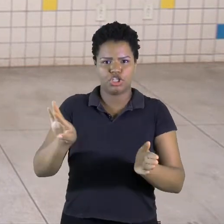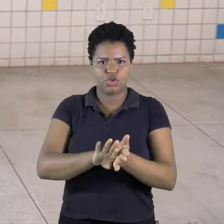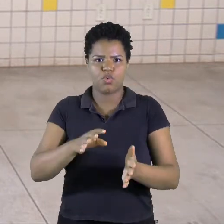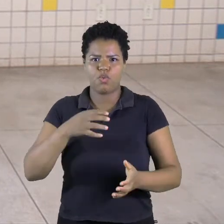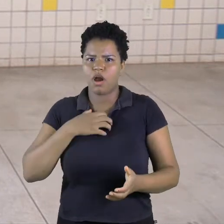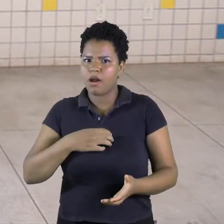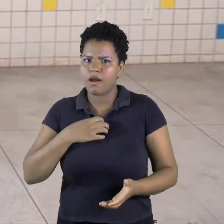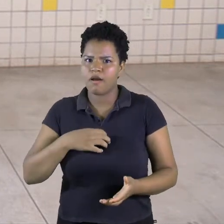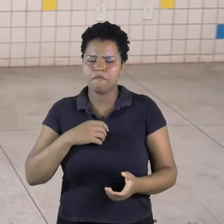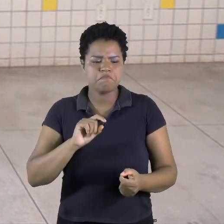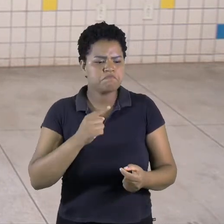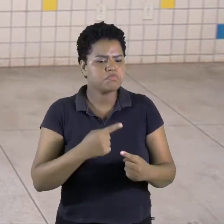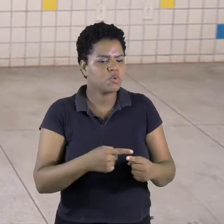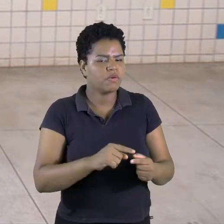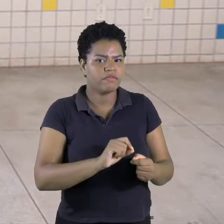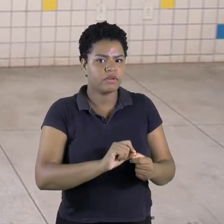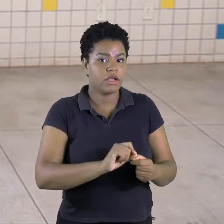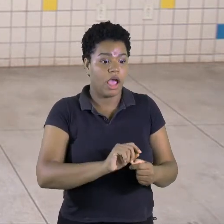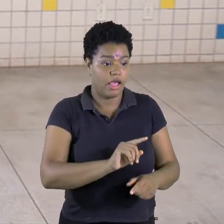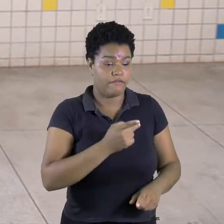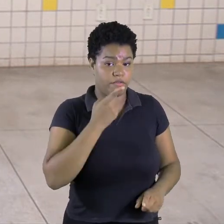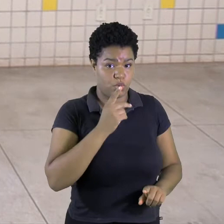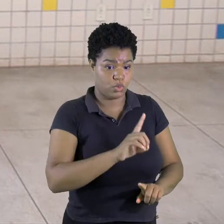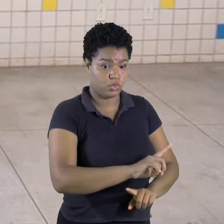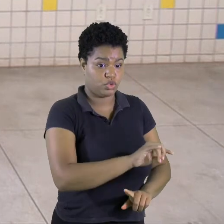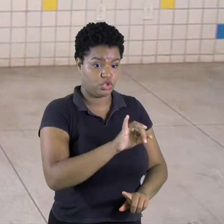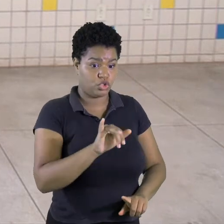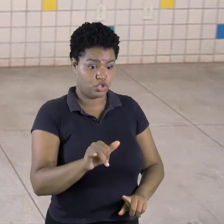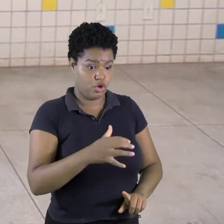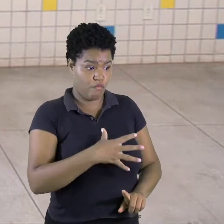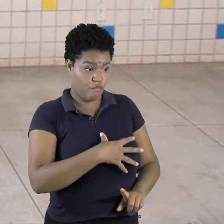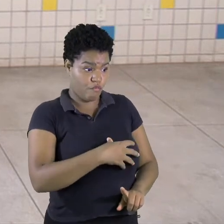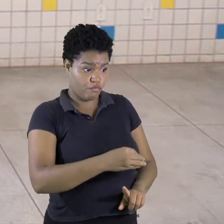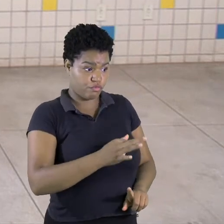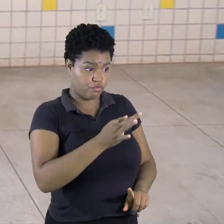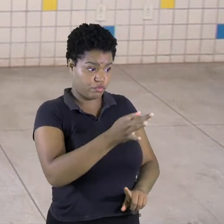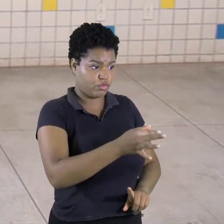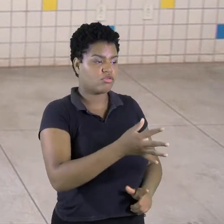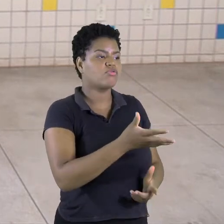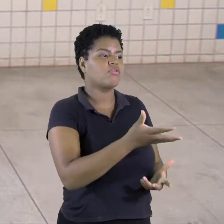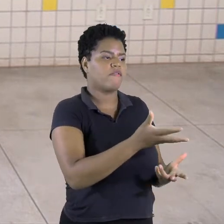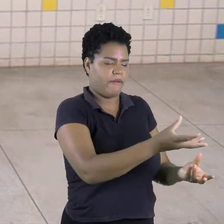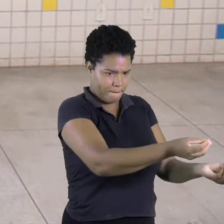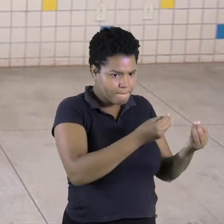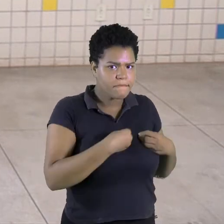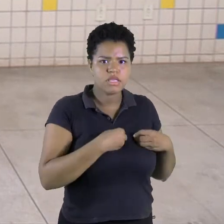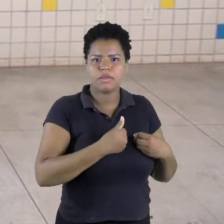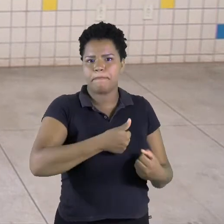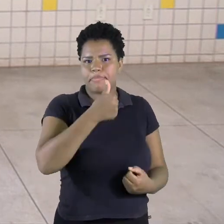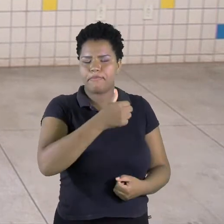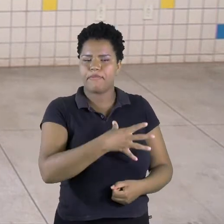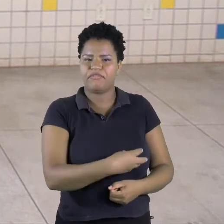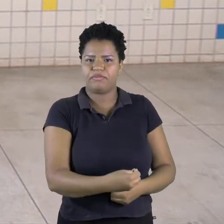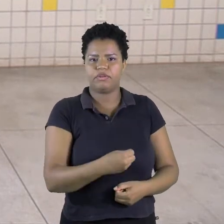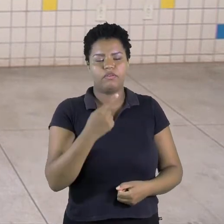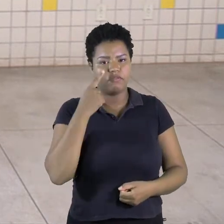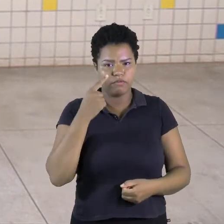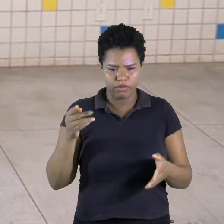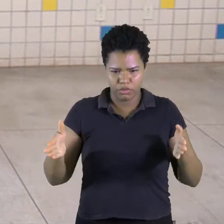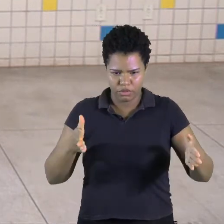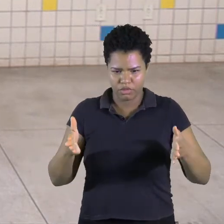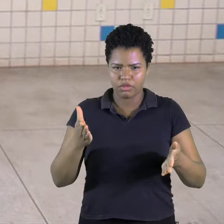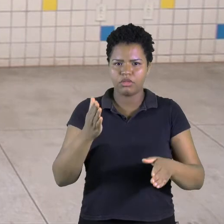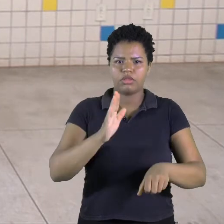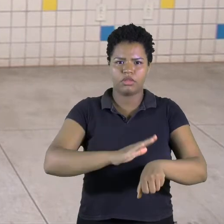um dia, quando vocês tiverem um filho, terão que me dar o primeiro filho. Viu os marcadores que tem nesse texto? Mas